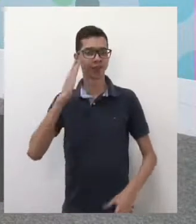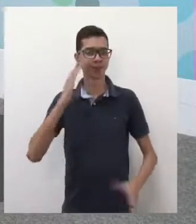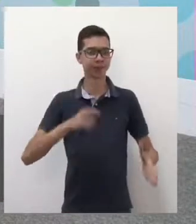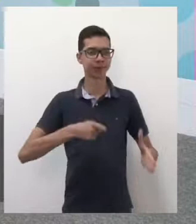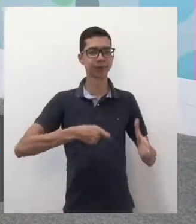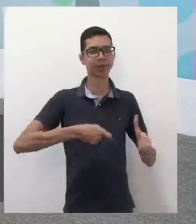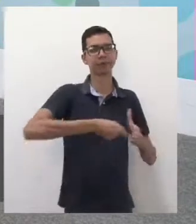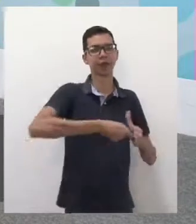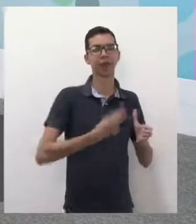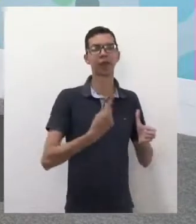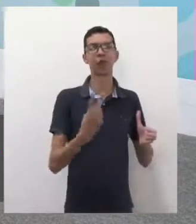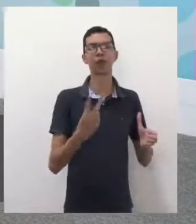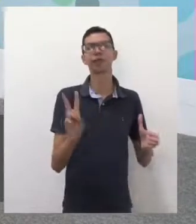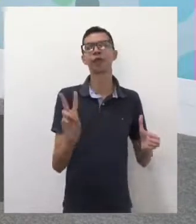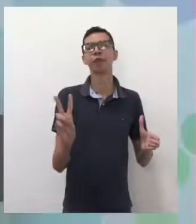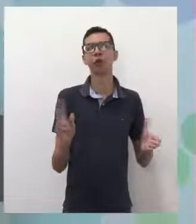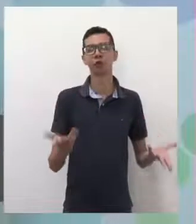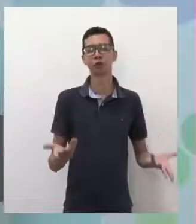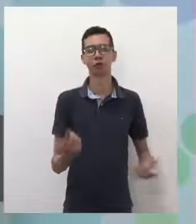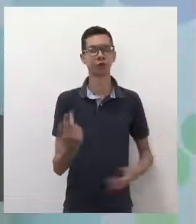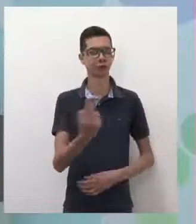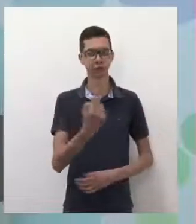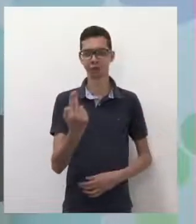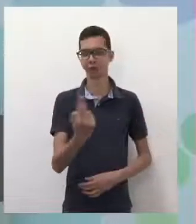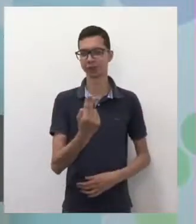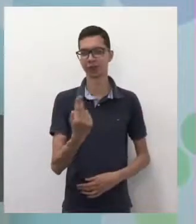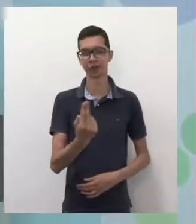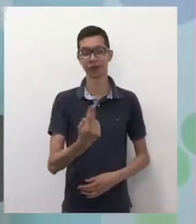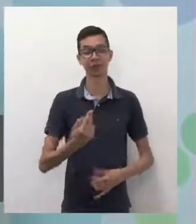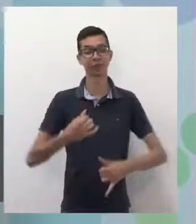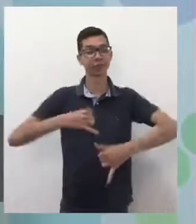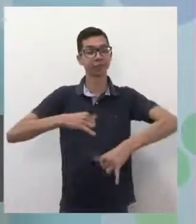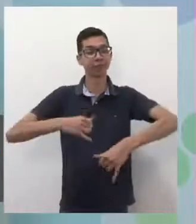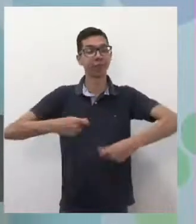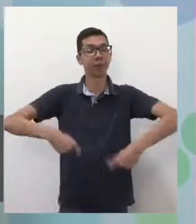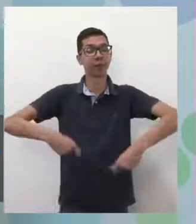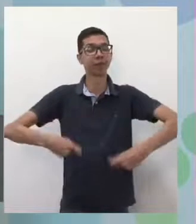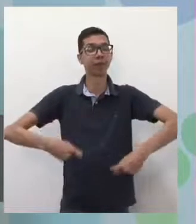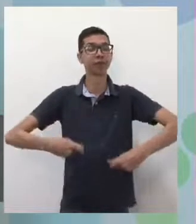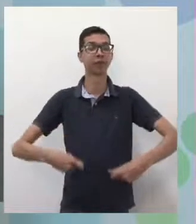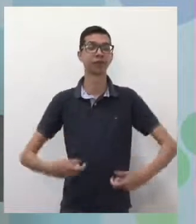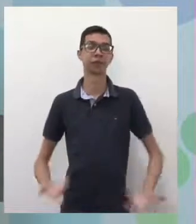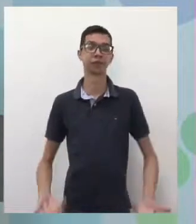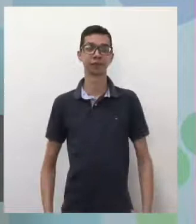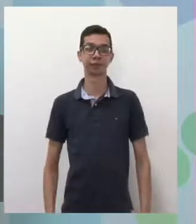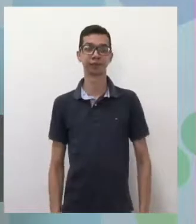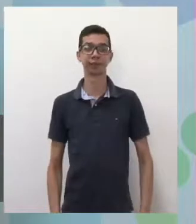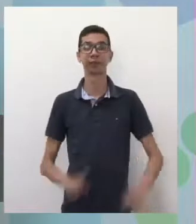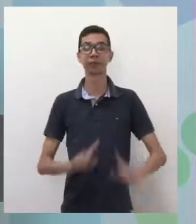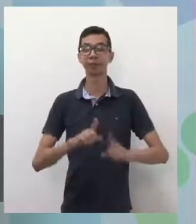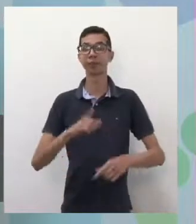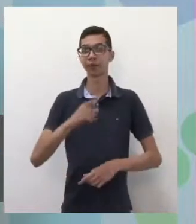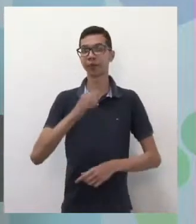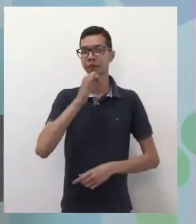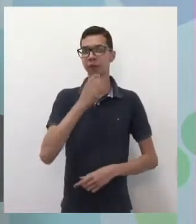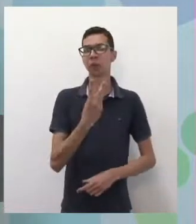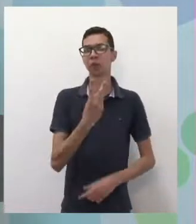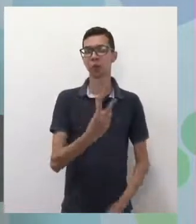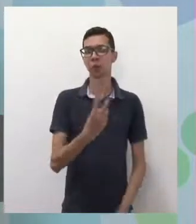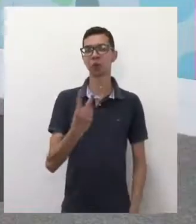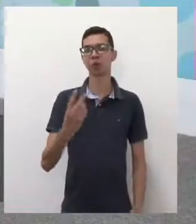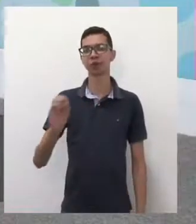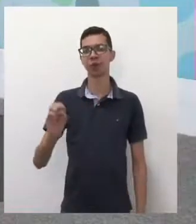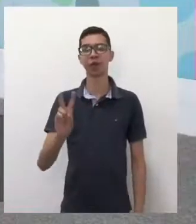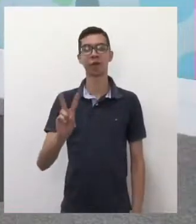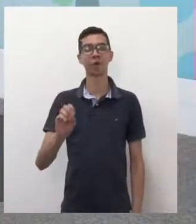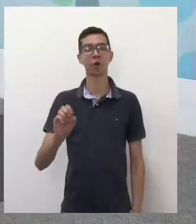condições de colocar a carga necessária que isso daí precisa, né? Agora, se você colocar num de 220 ou era de a minha